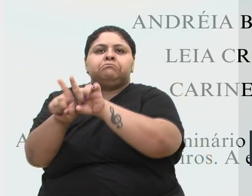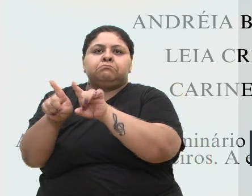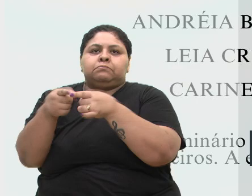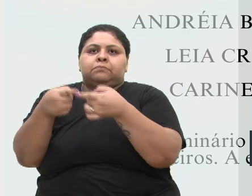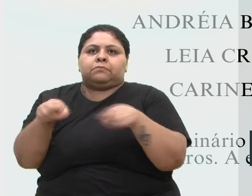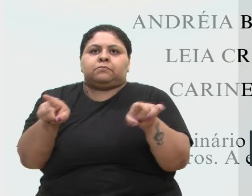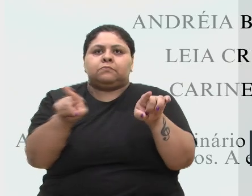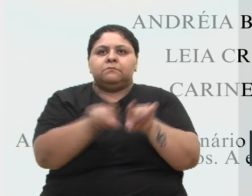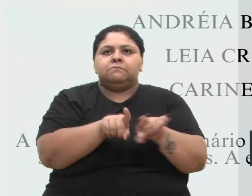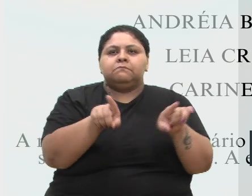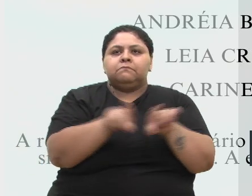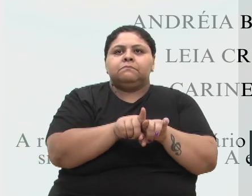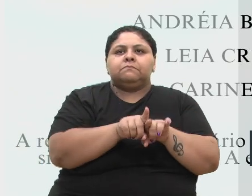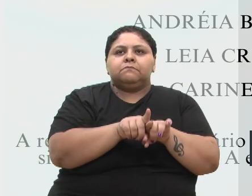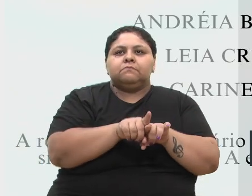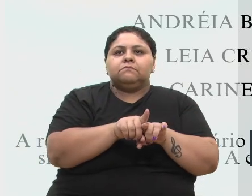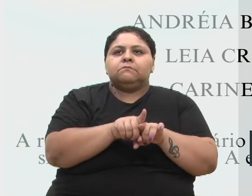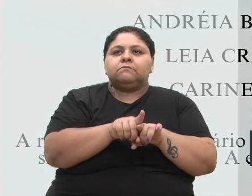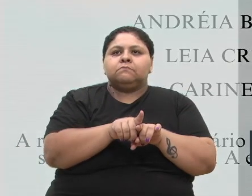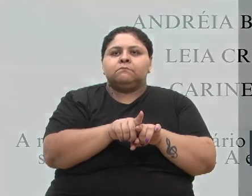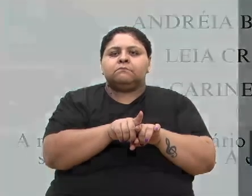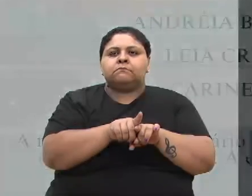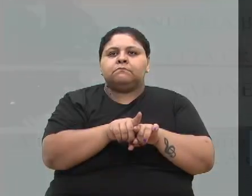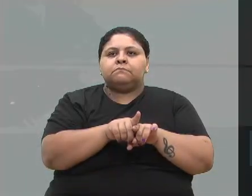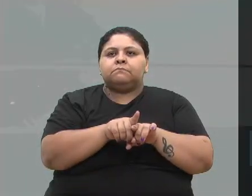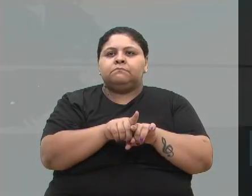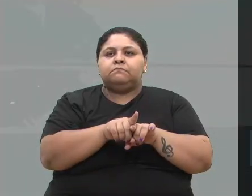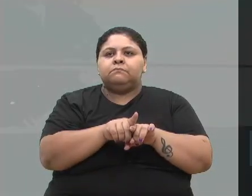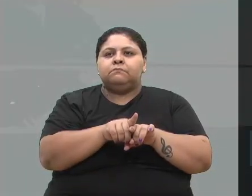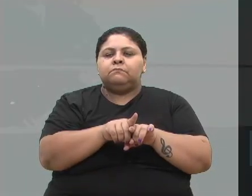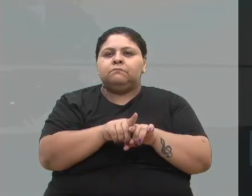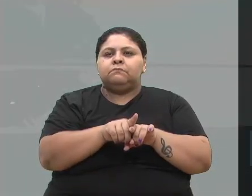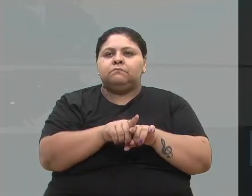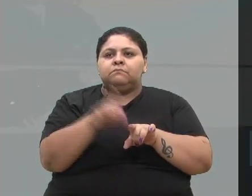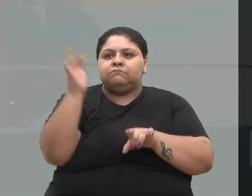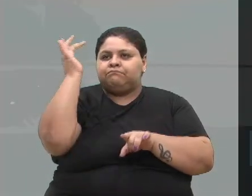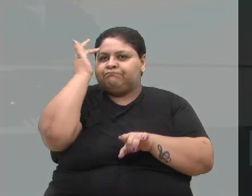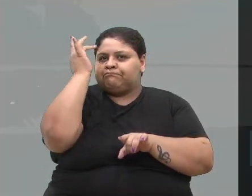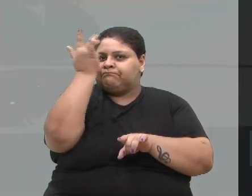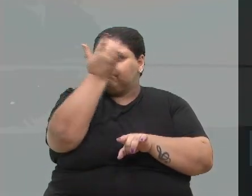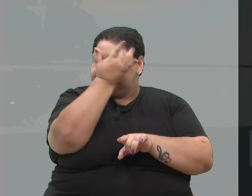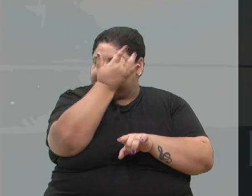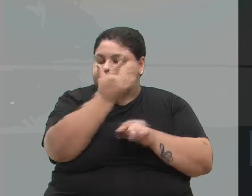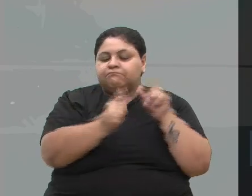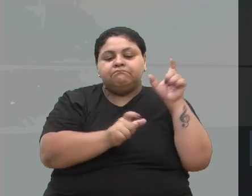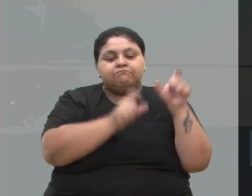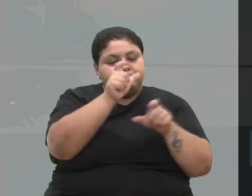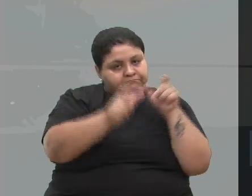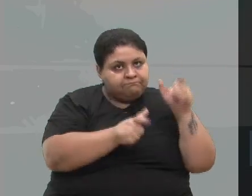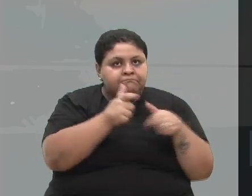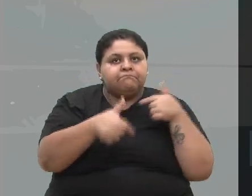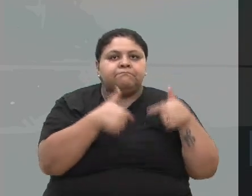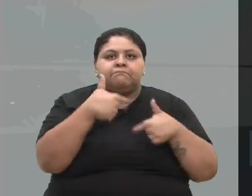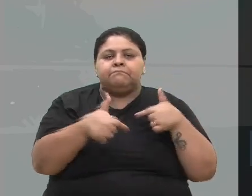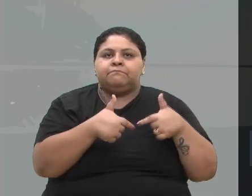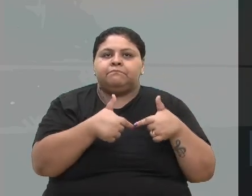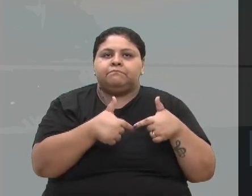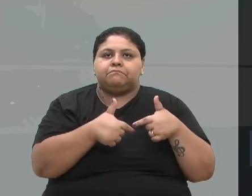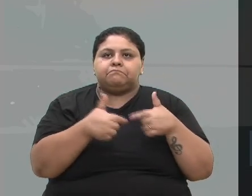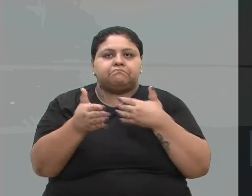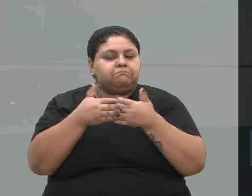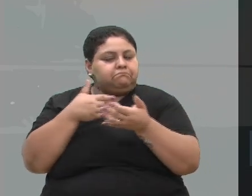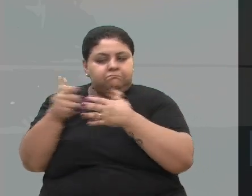também desse assunto, o transtorno mental das pessoas que estão trabalhando. Qualquer